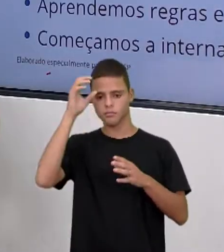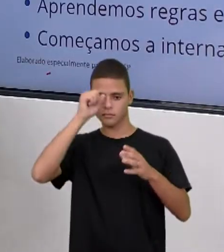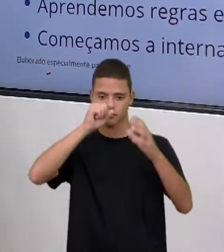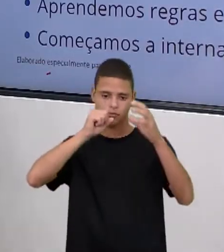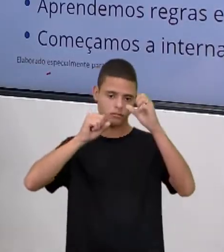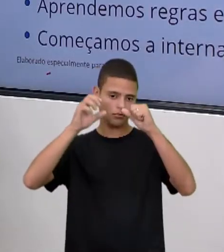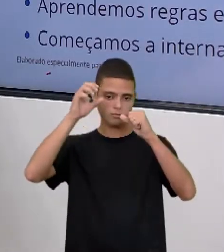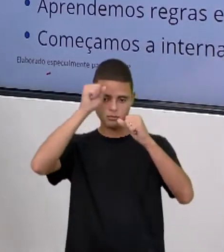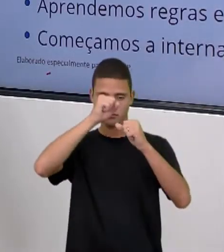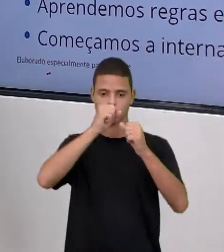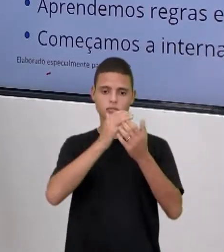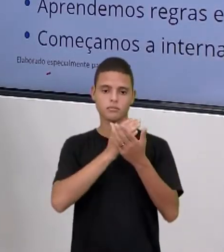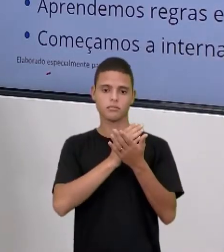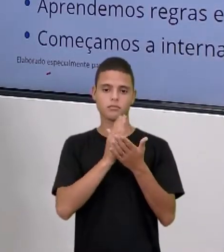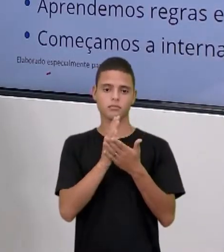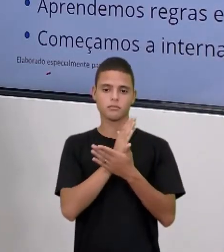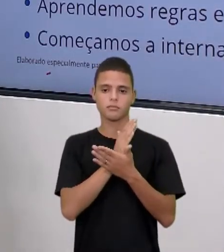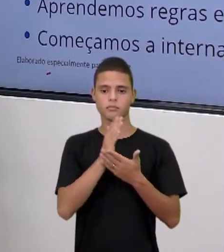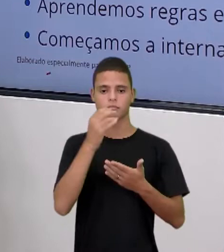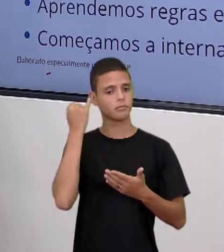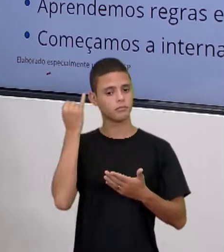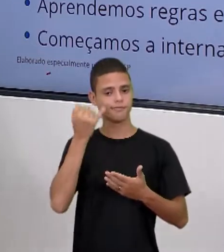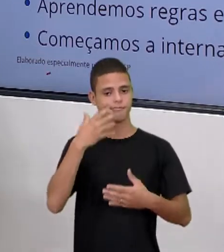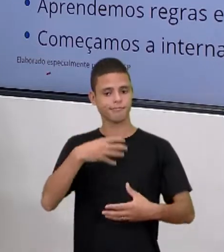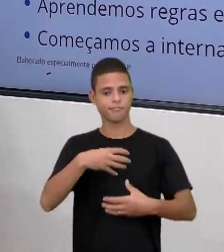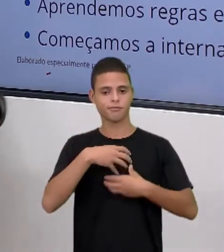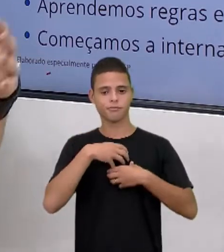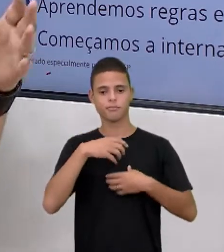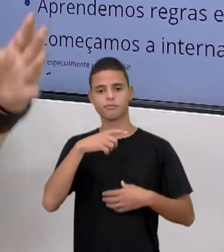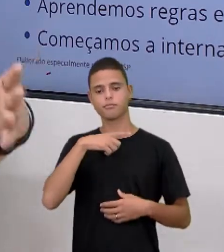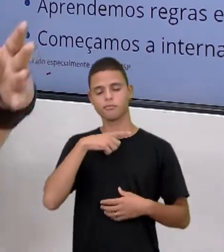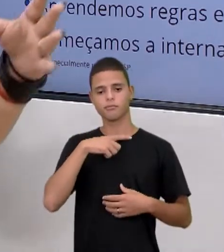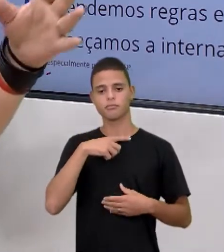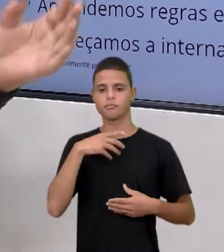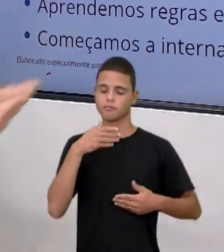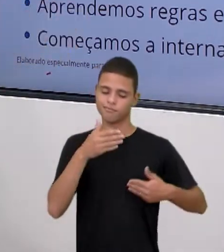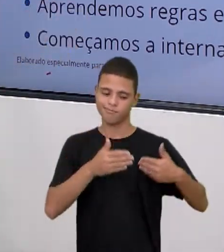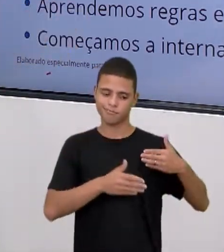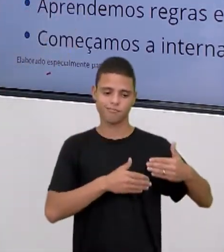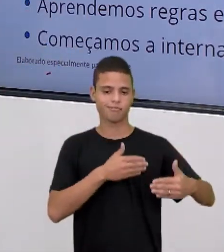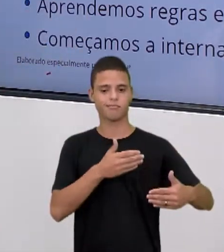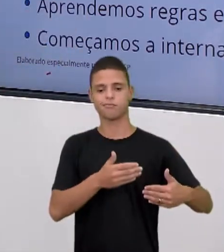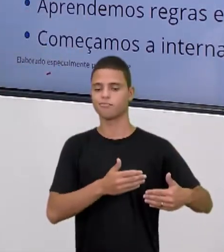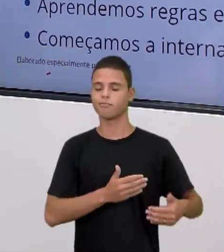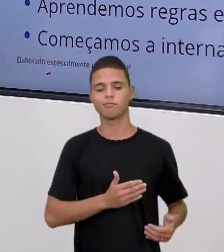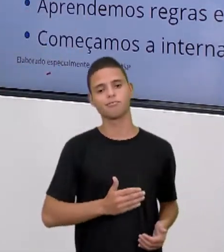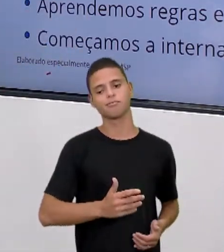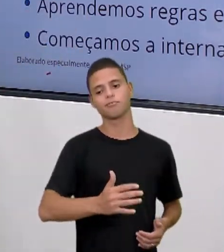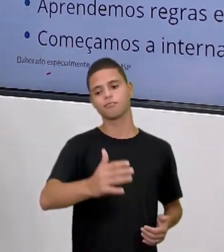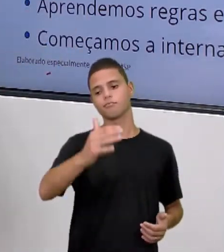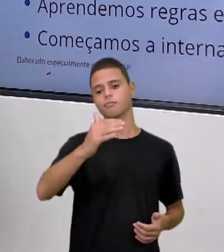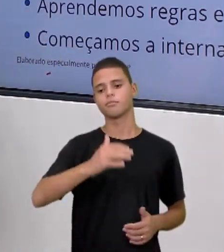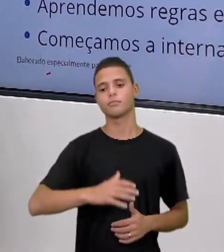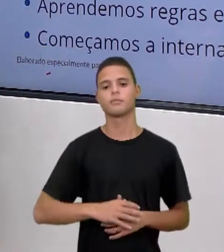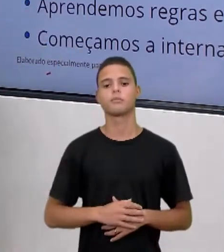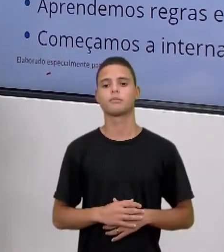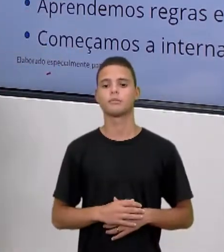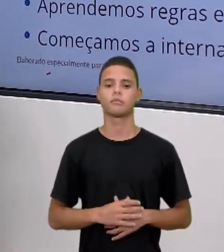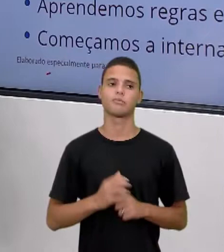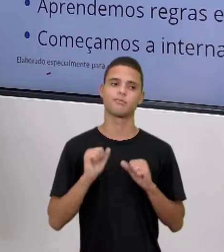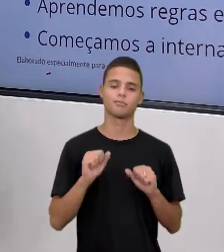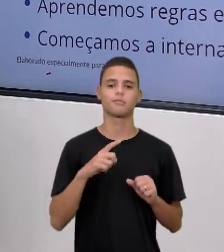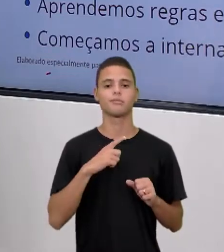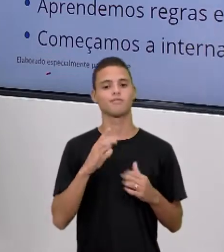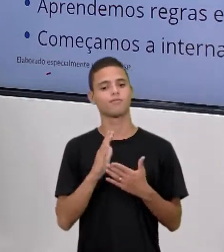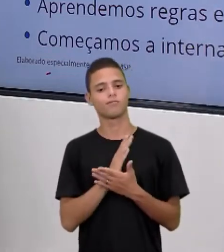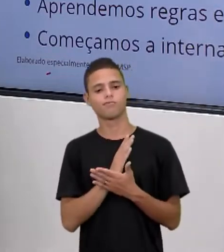aprendizados. E são aprendizados que são muito significativos, e muitos deles vão seguir com a gente pelo resto da vida, né? E podem ter coisas que a